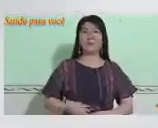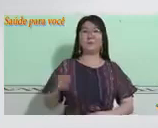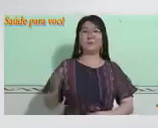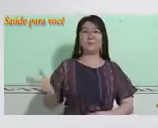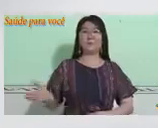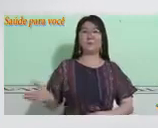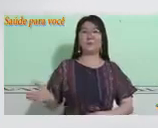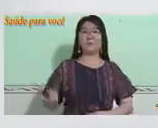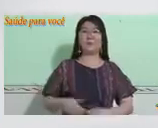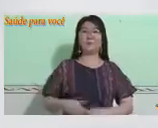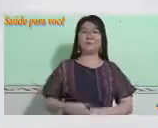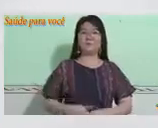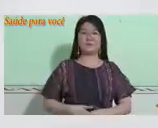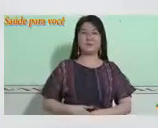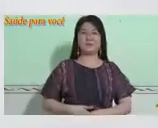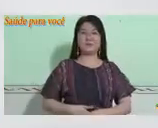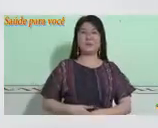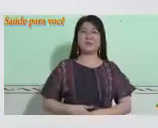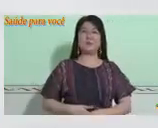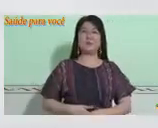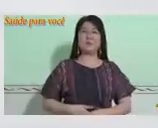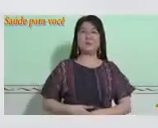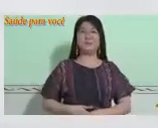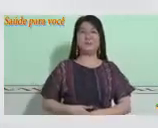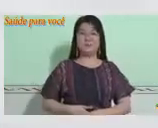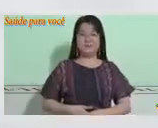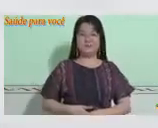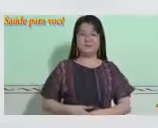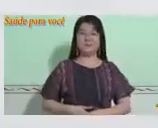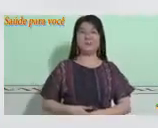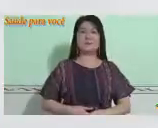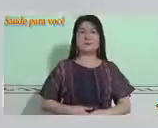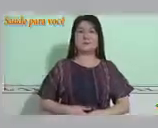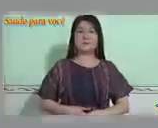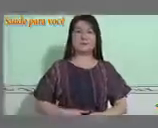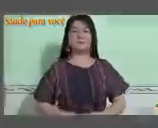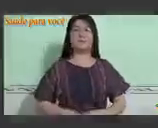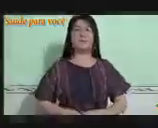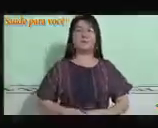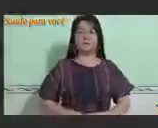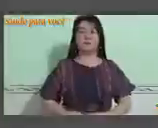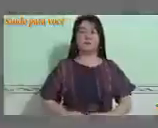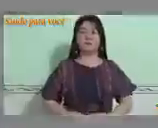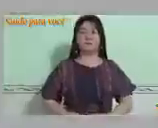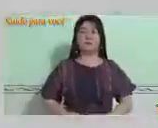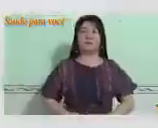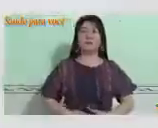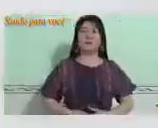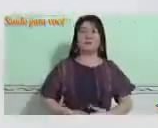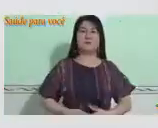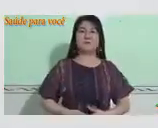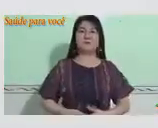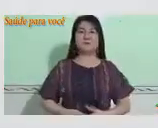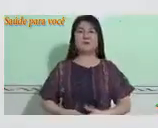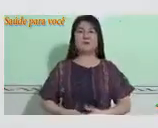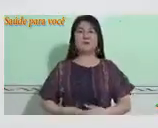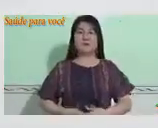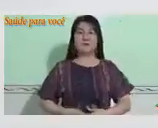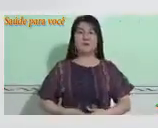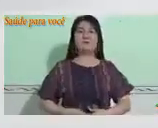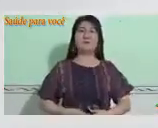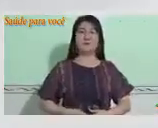Os bebês e as crianças pequenas, vírgula, por não terem consciência da altura, vírgula, podem rolar para fora da cama ou do